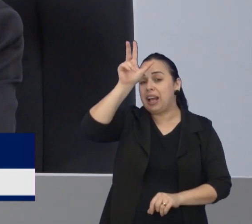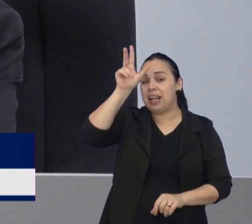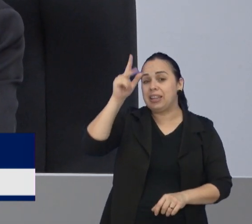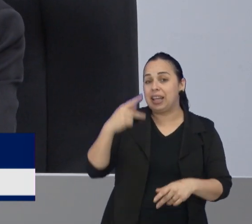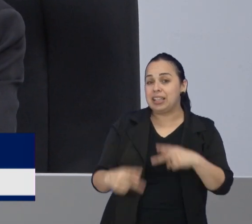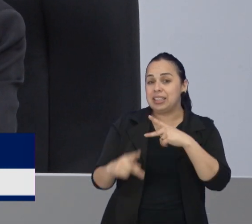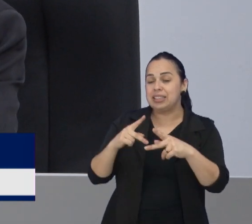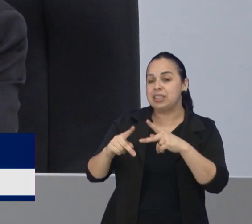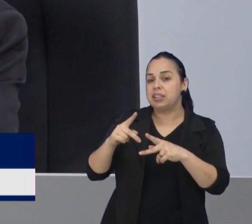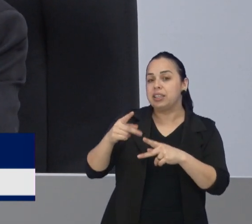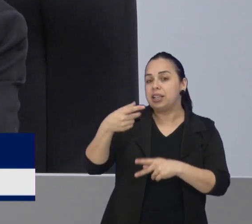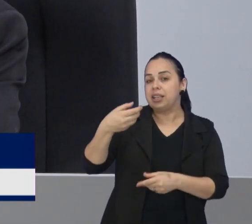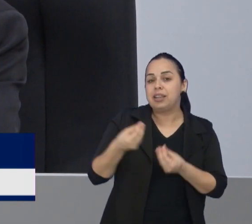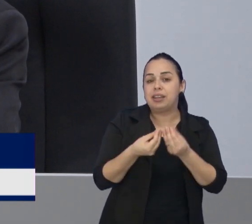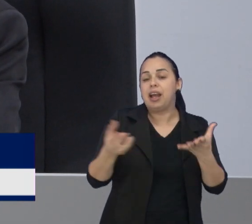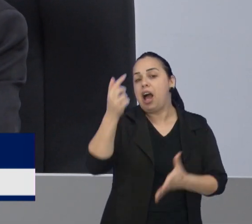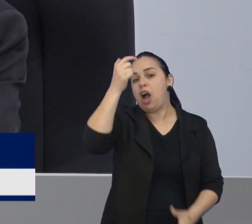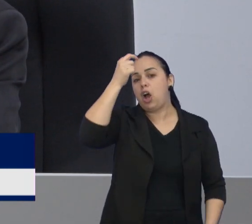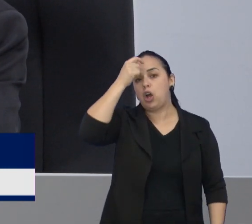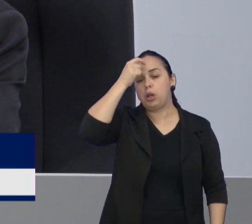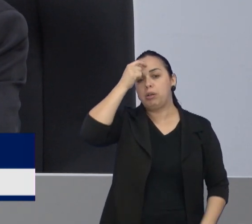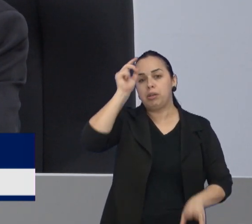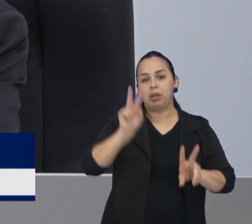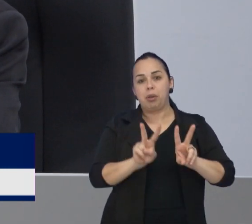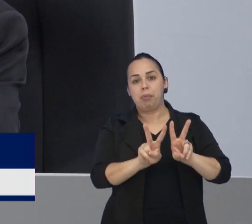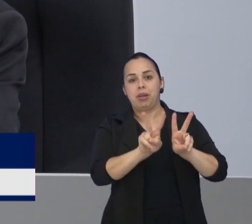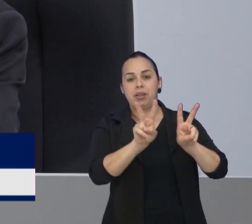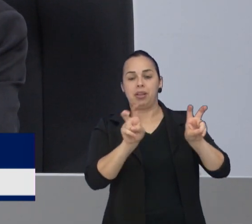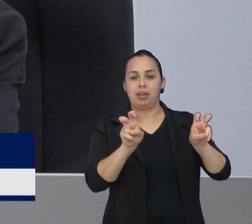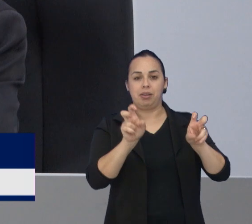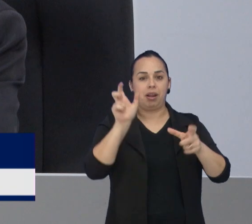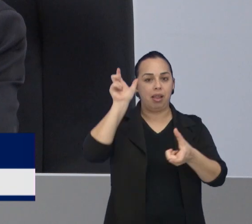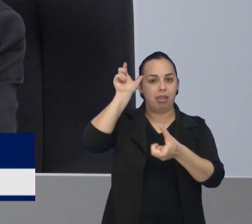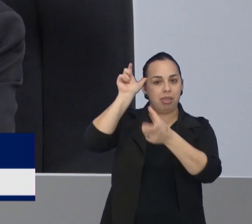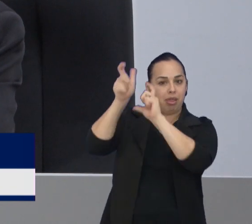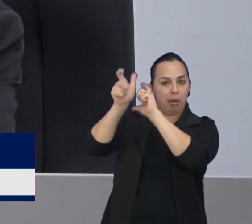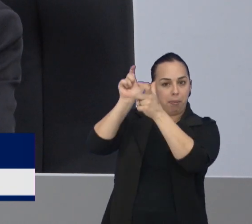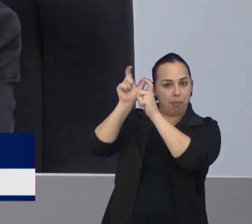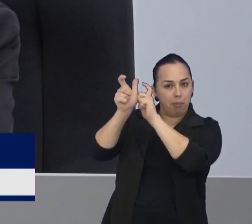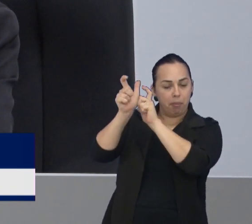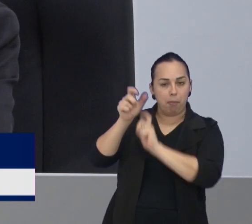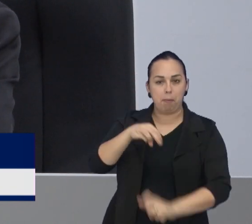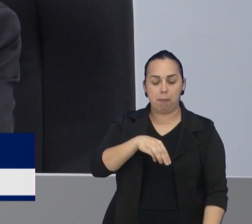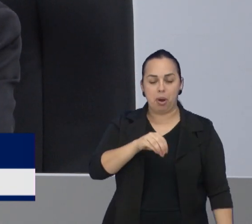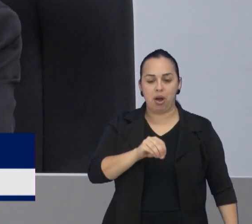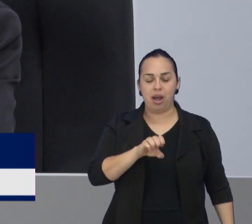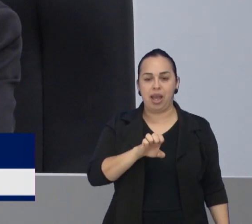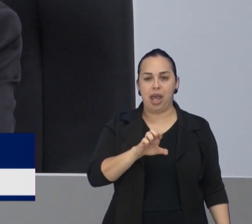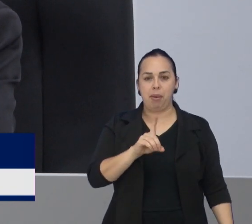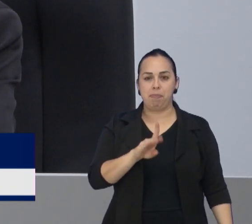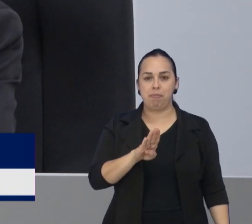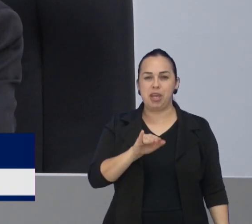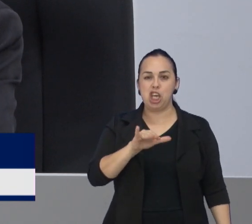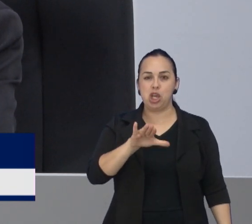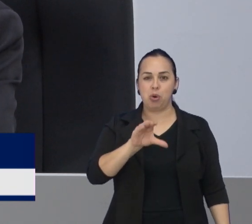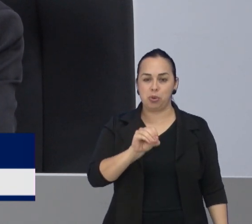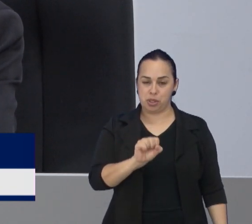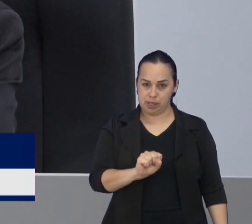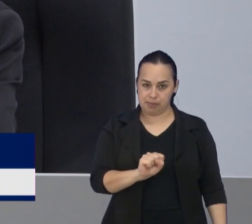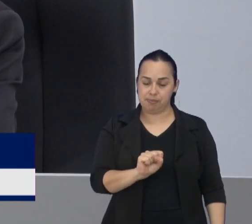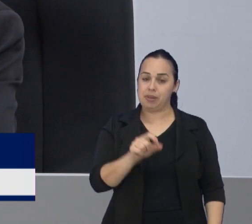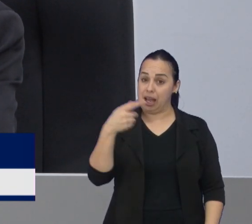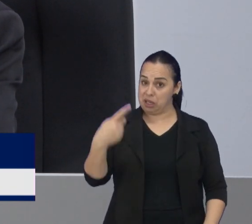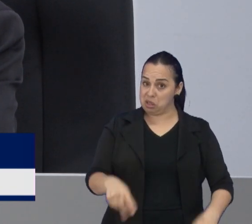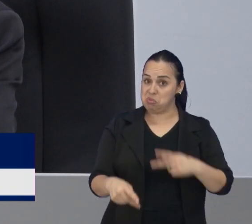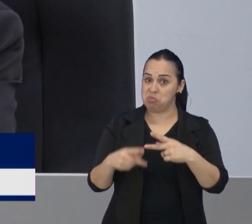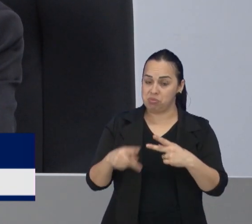da Conscientização sobre a Síndrome de Moebius no município de São José dos